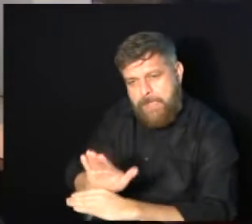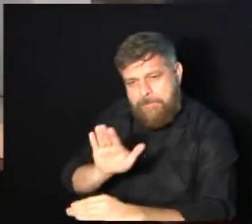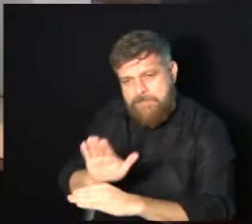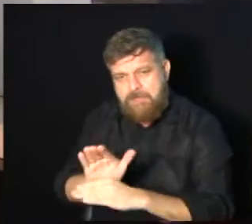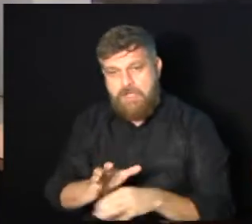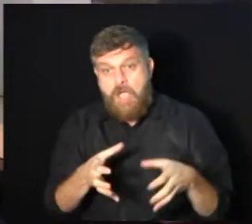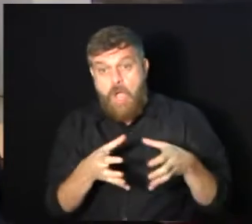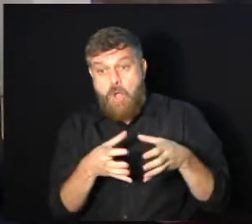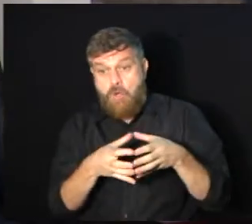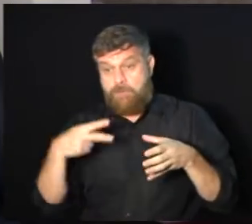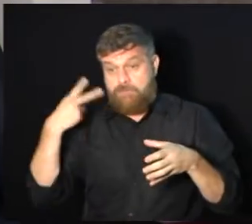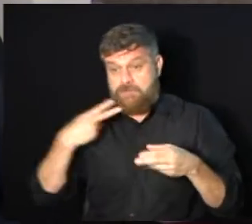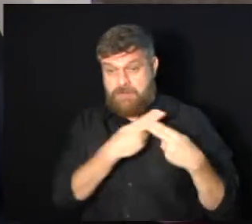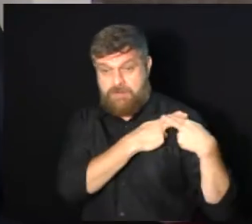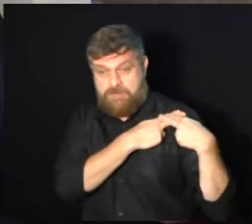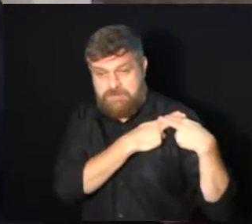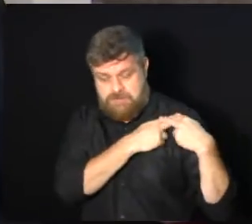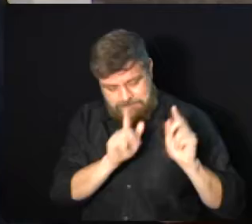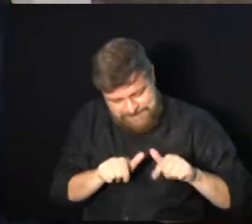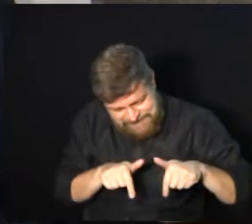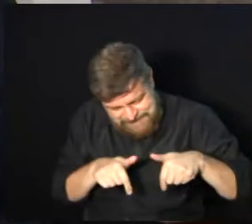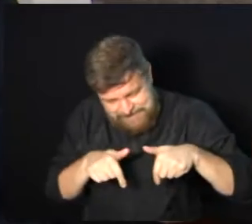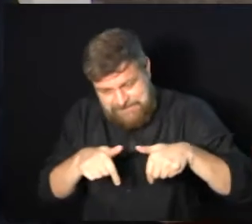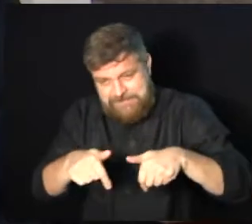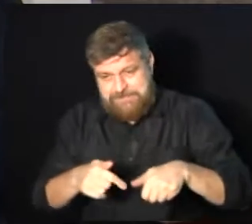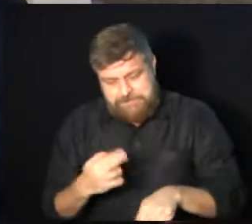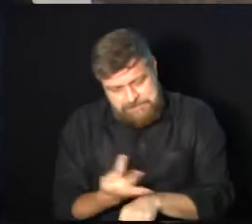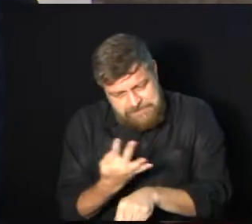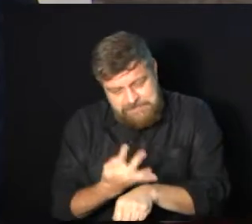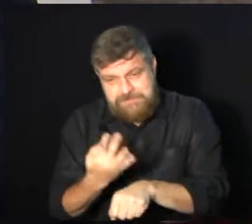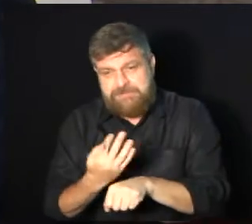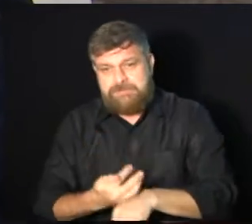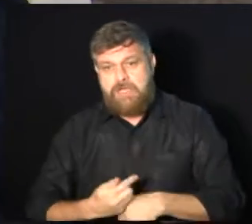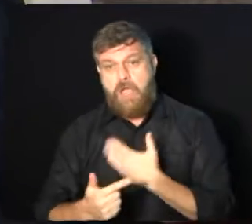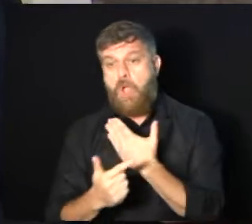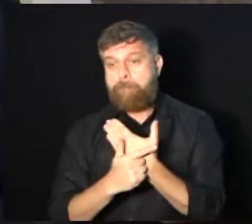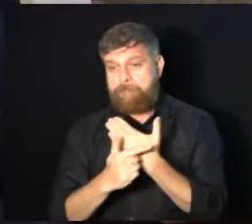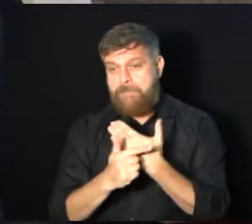E esta comissão com certeza vai continuar fazendo o seu papel,